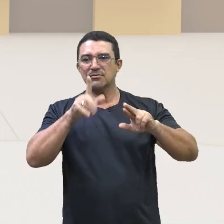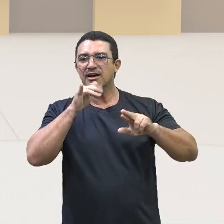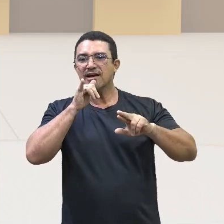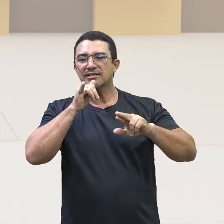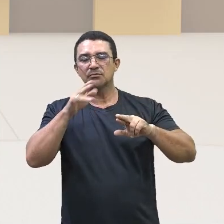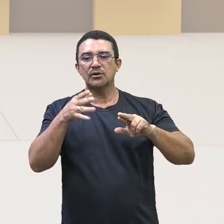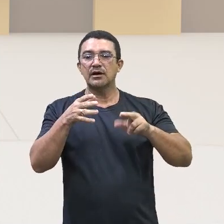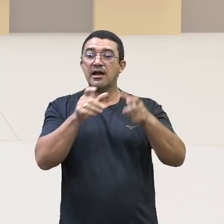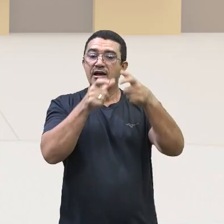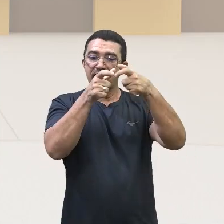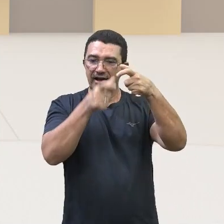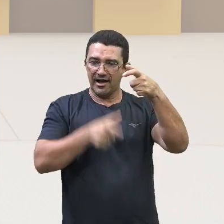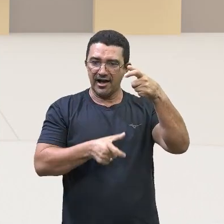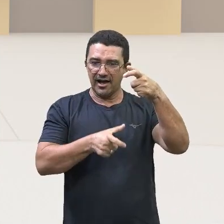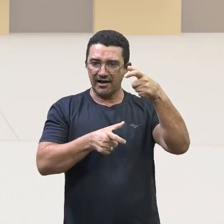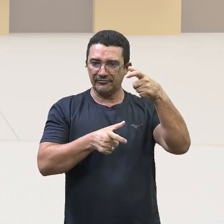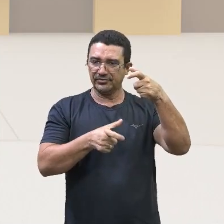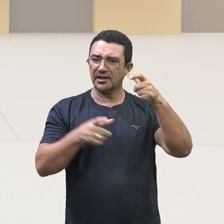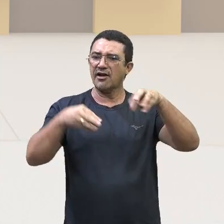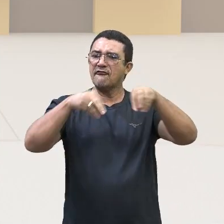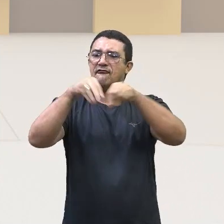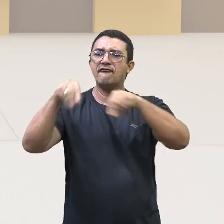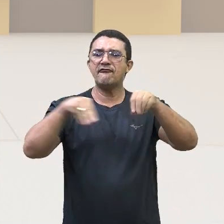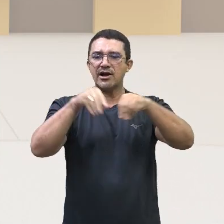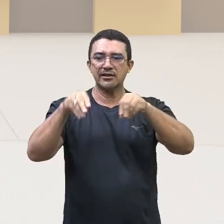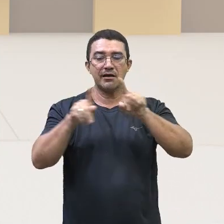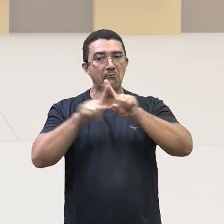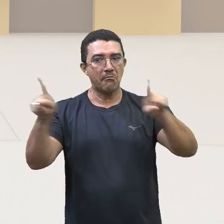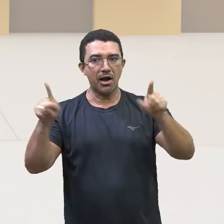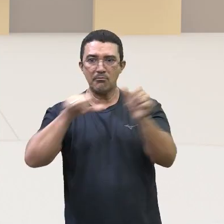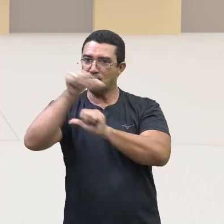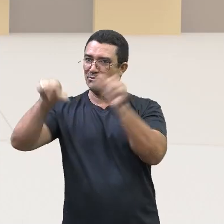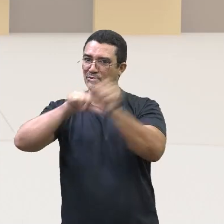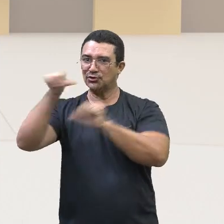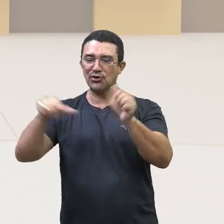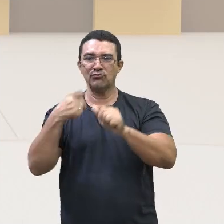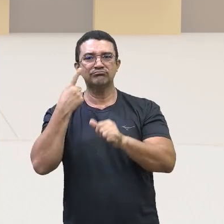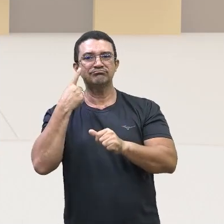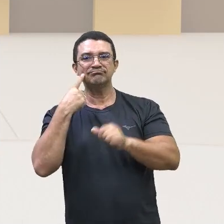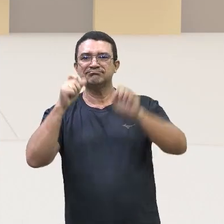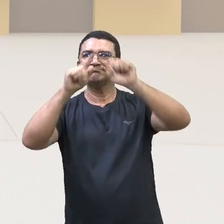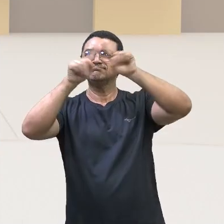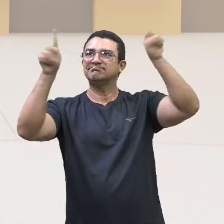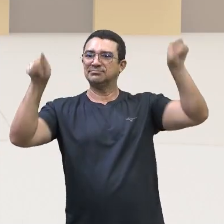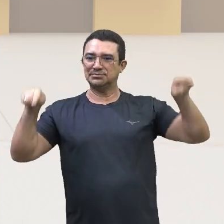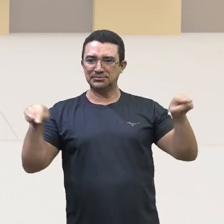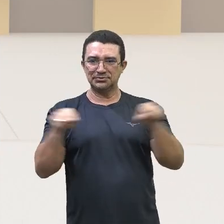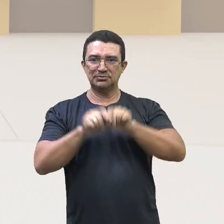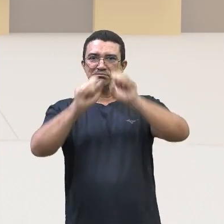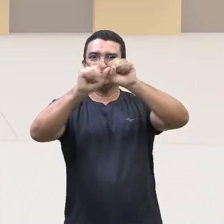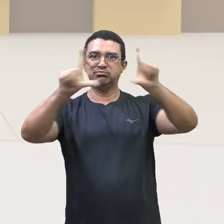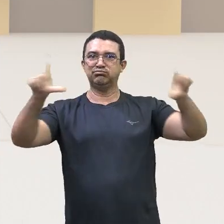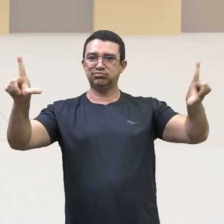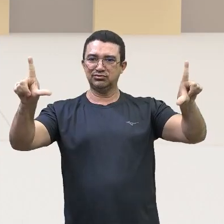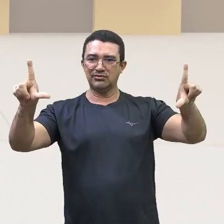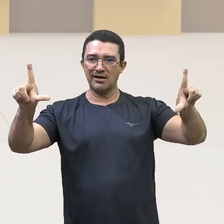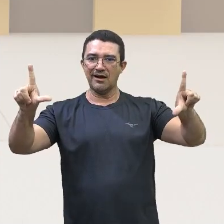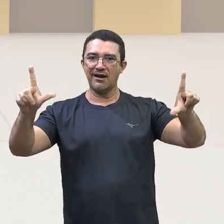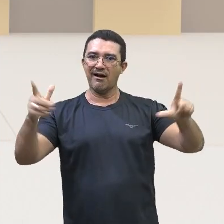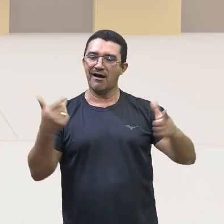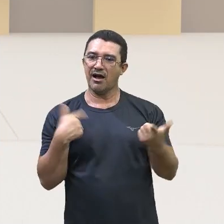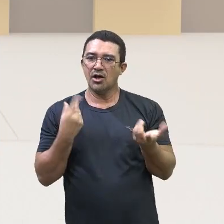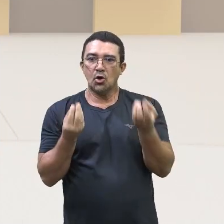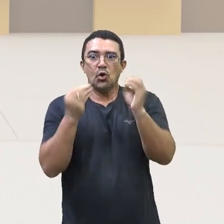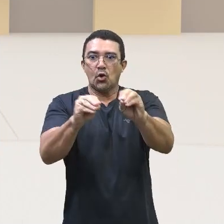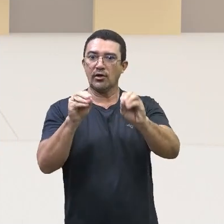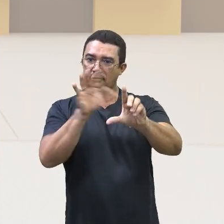mesmo produto, o que modificou aqui é a presença da propaganda, né? Isso, olha, veja só que agora eu divulguei, não foi só uma foto